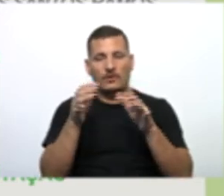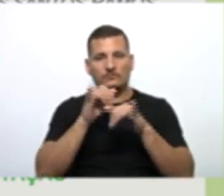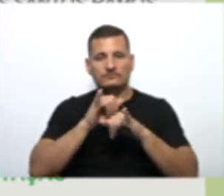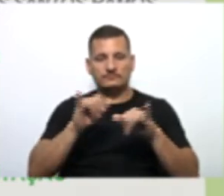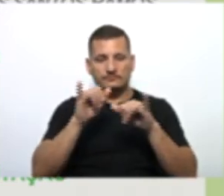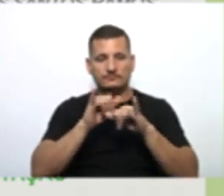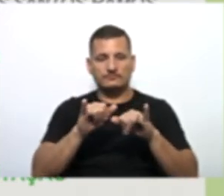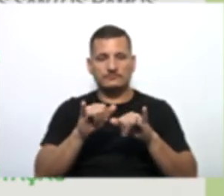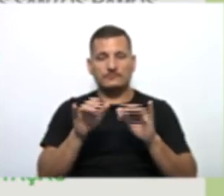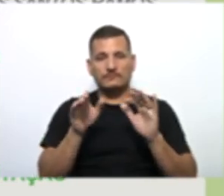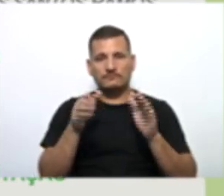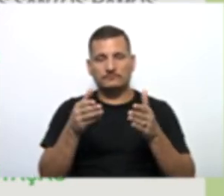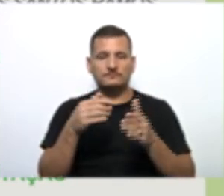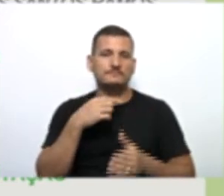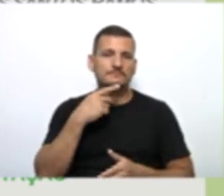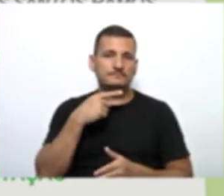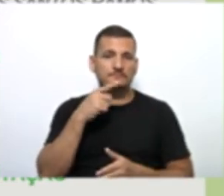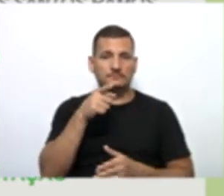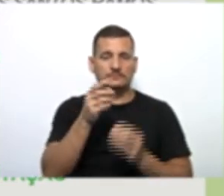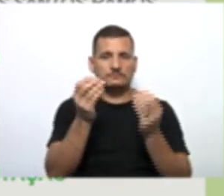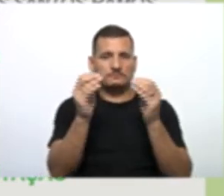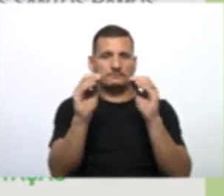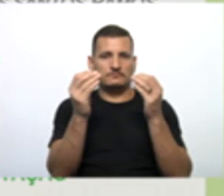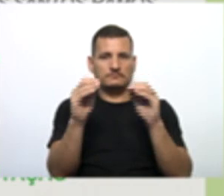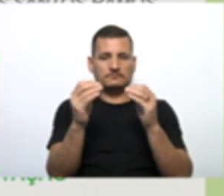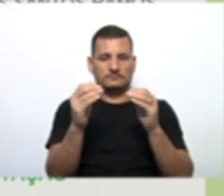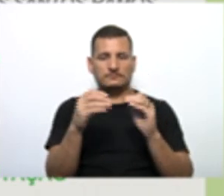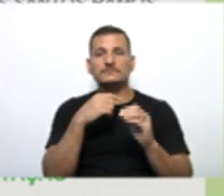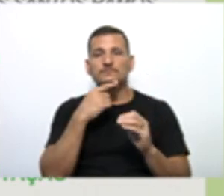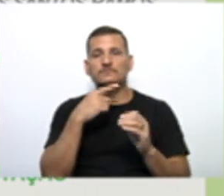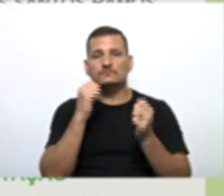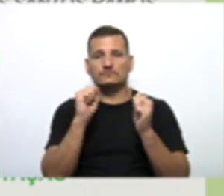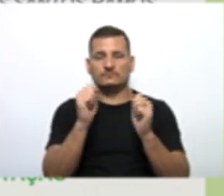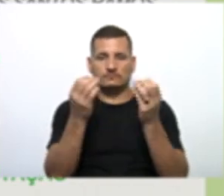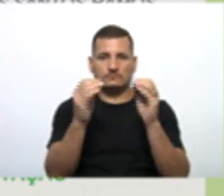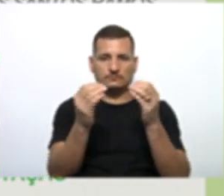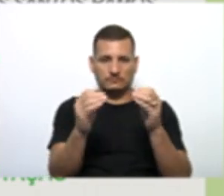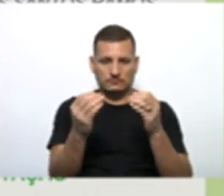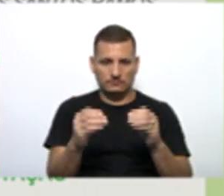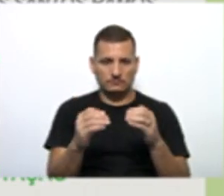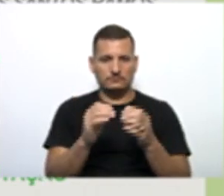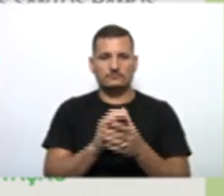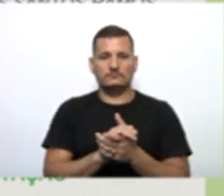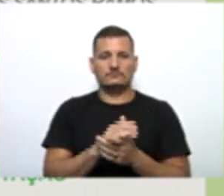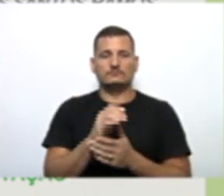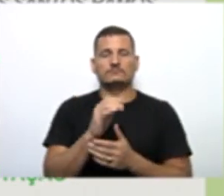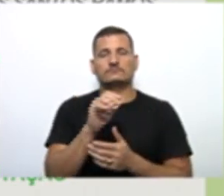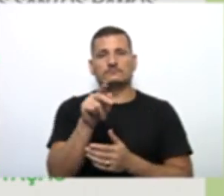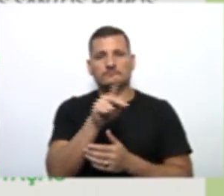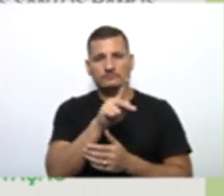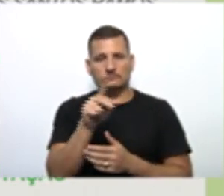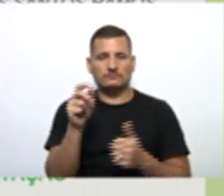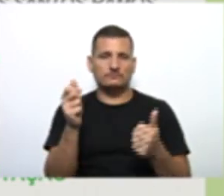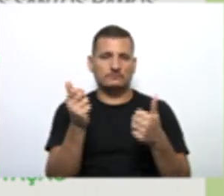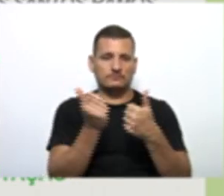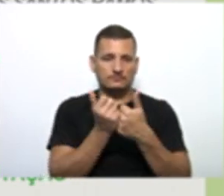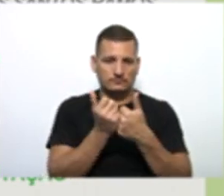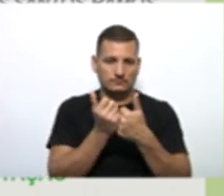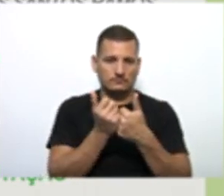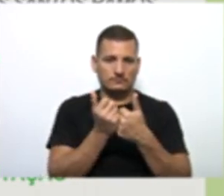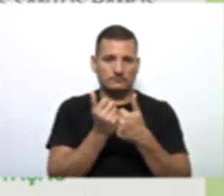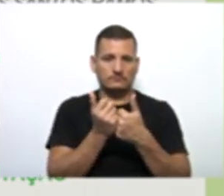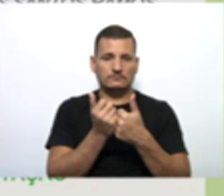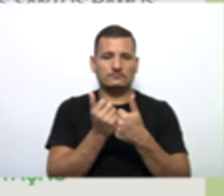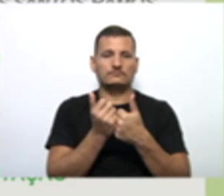o fórum de dúvidas, que é aqui que você pode postar as dúvidas que vocês tiverem. Os tutores e o professor Cássio e eu estamos